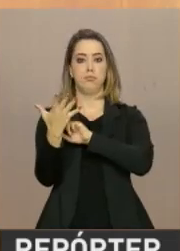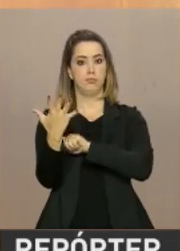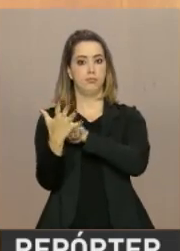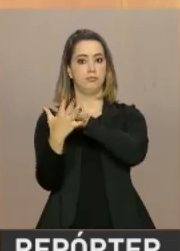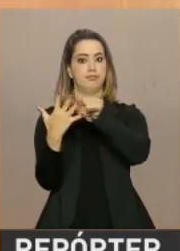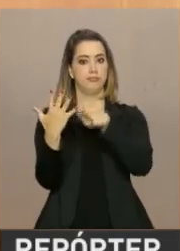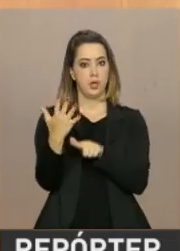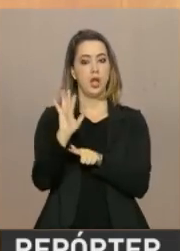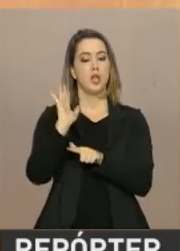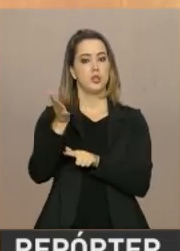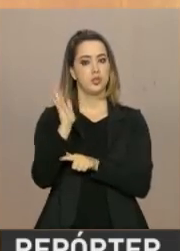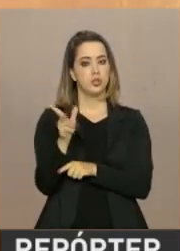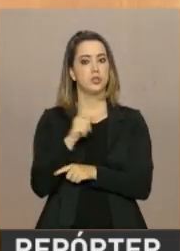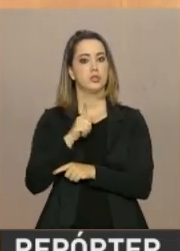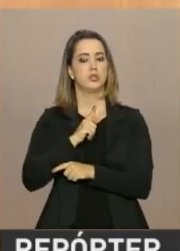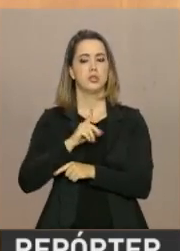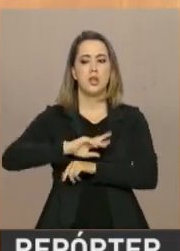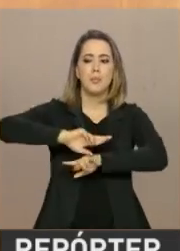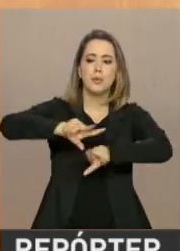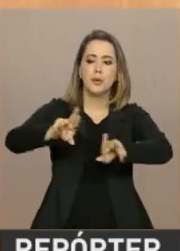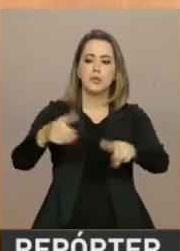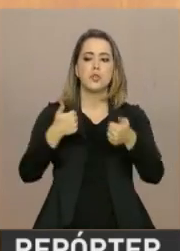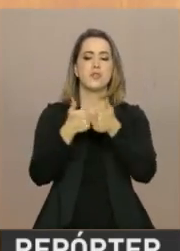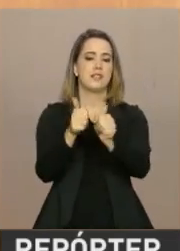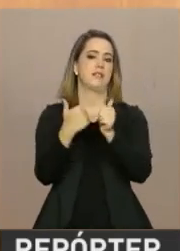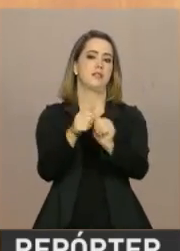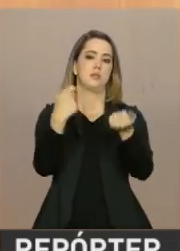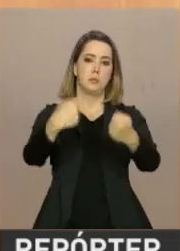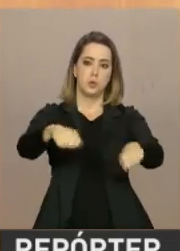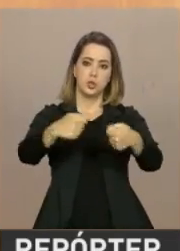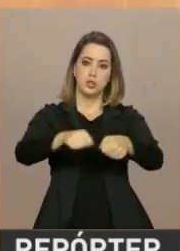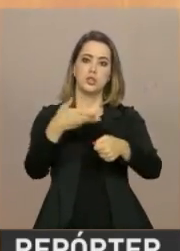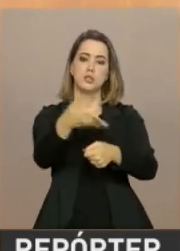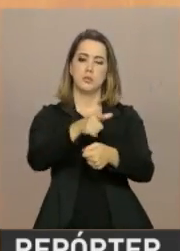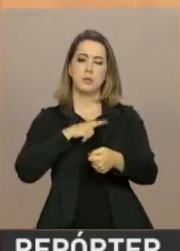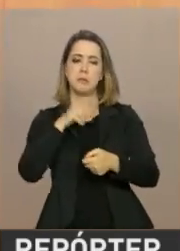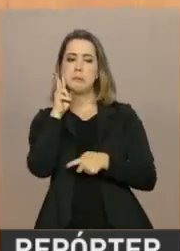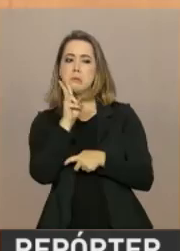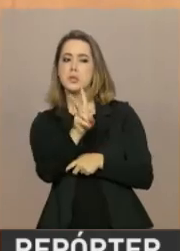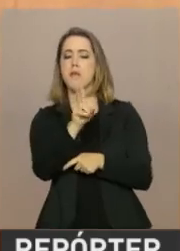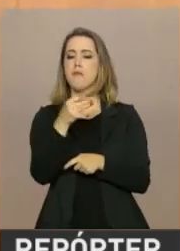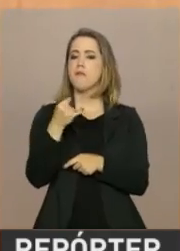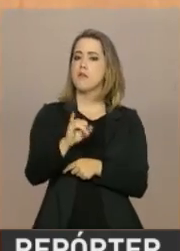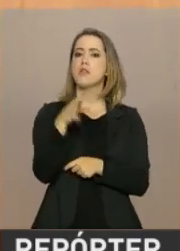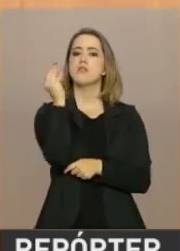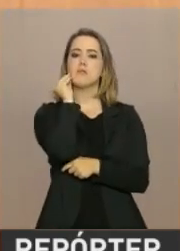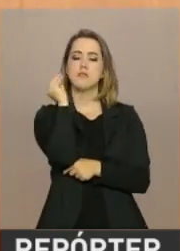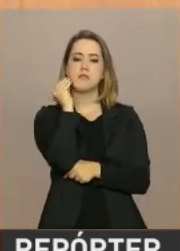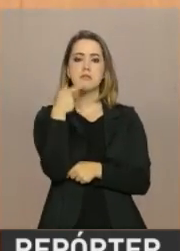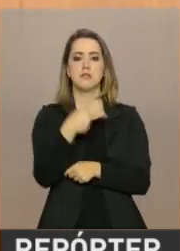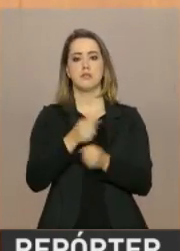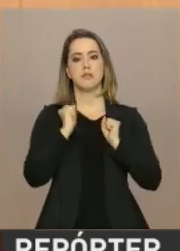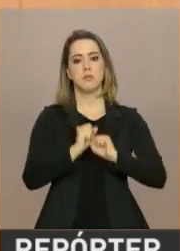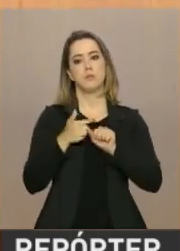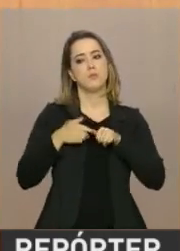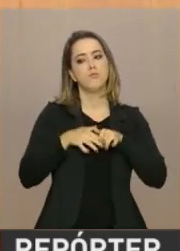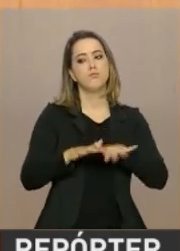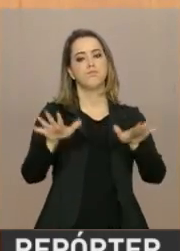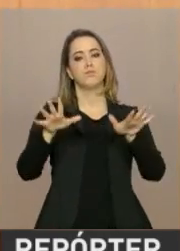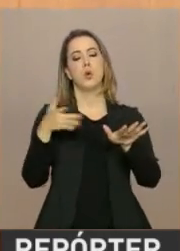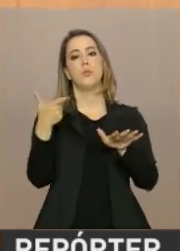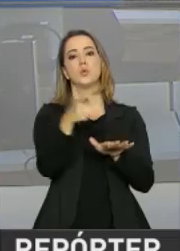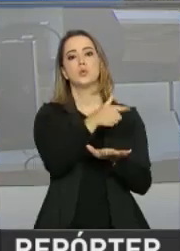um volume bastante expressivo de viagens pra temos aí uma base bastante apropriada para estender o modelo para os demais